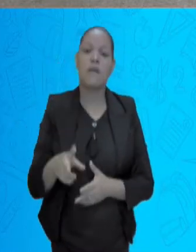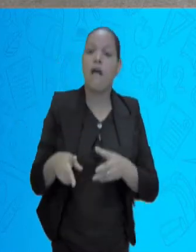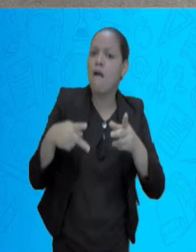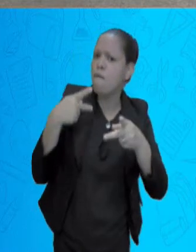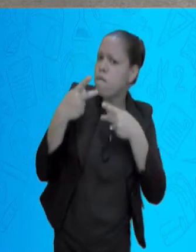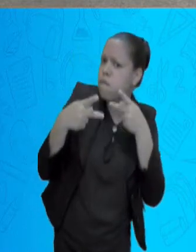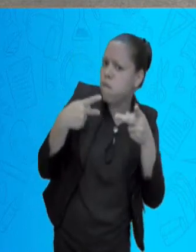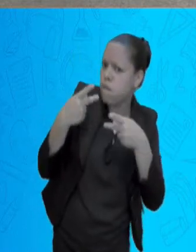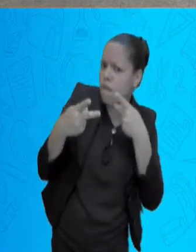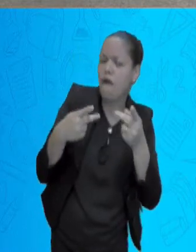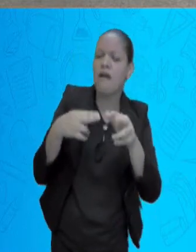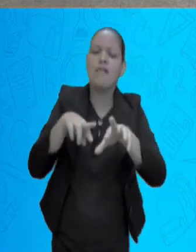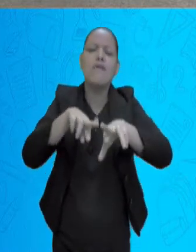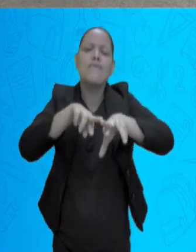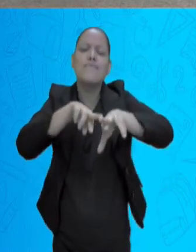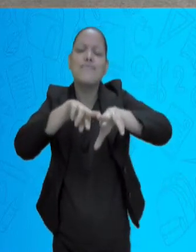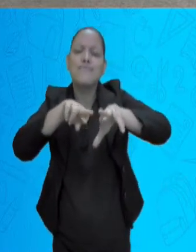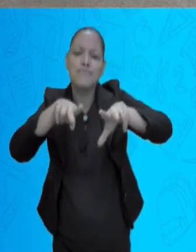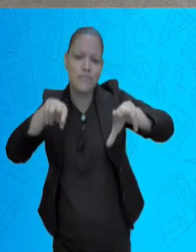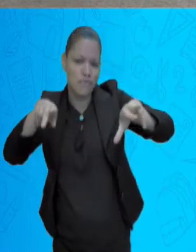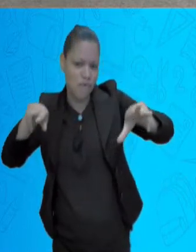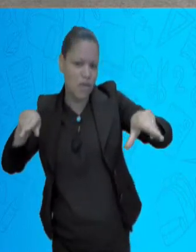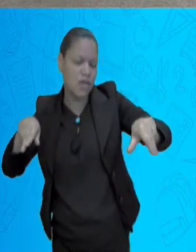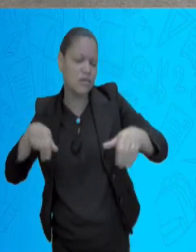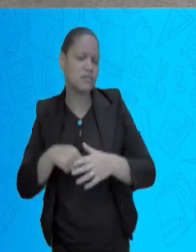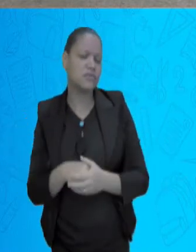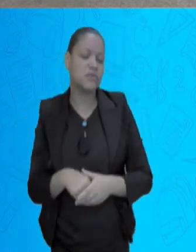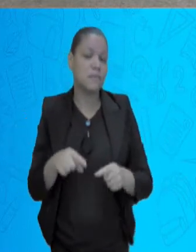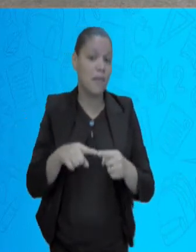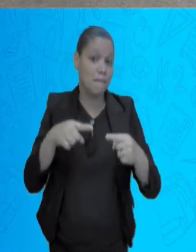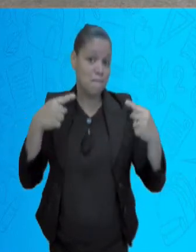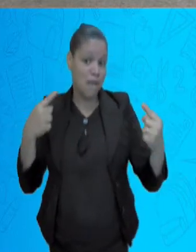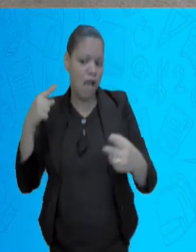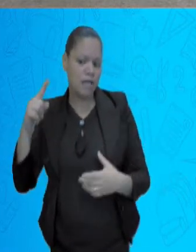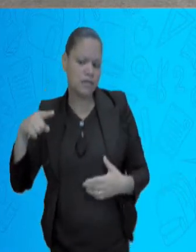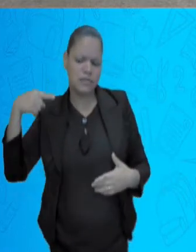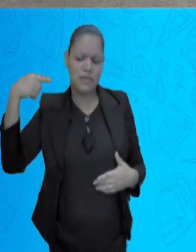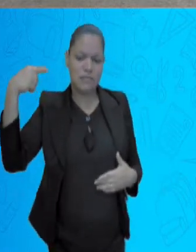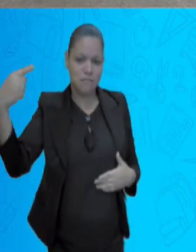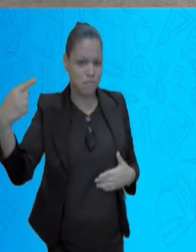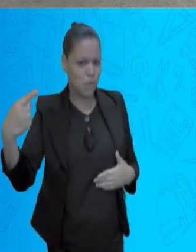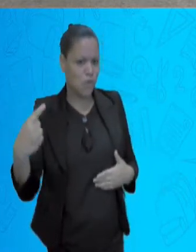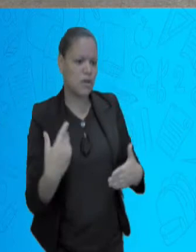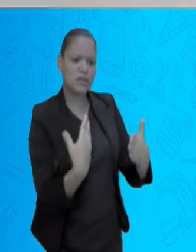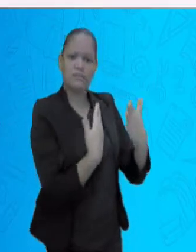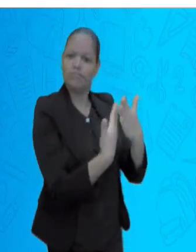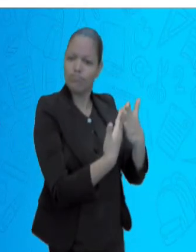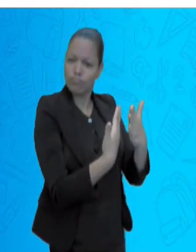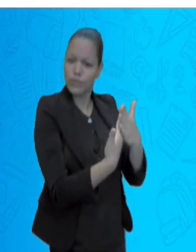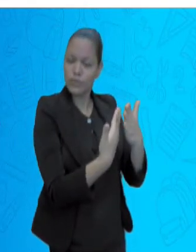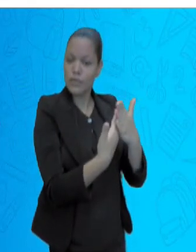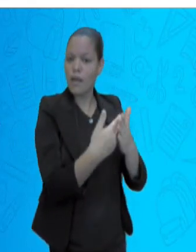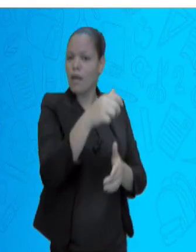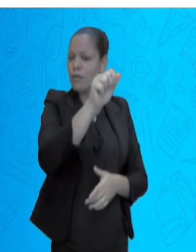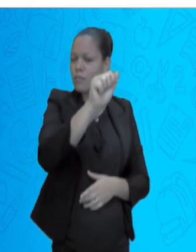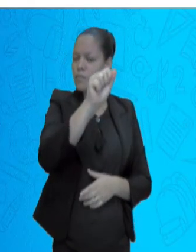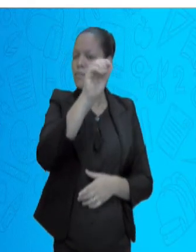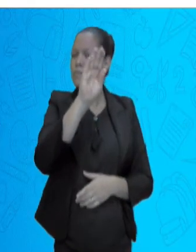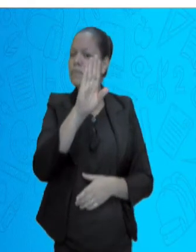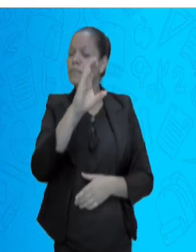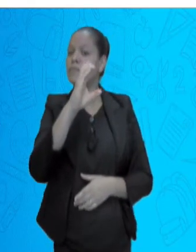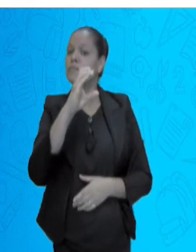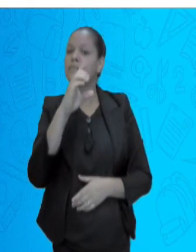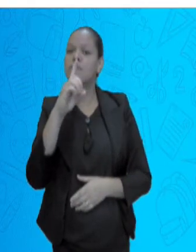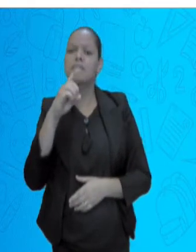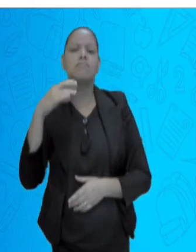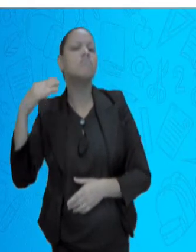quando a gente for estudar o alfabeto. Bom, ditongo, quando dois sons das